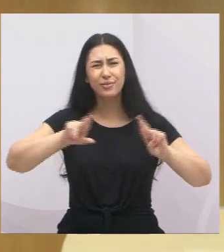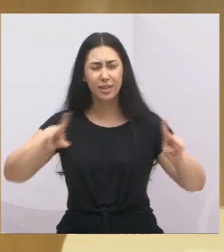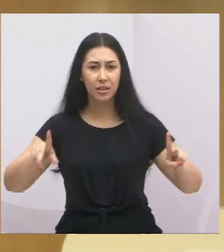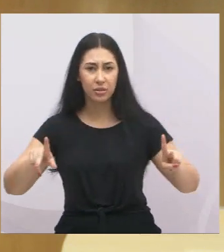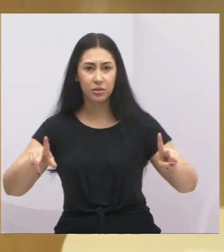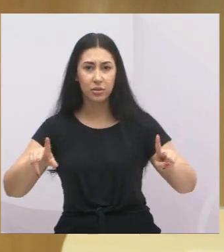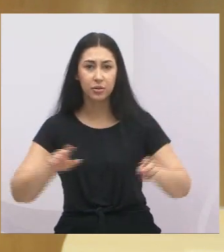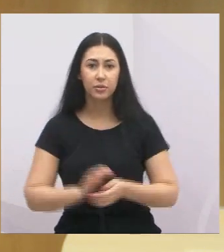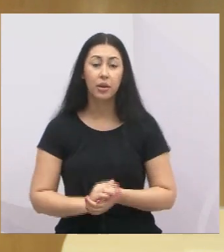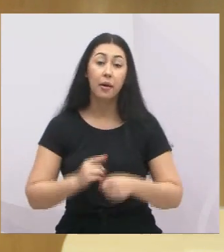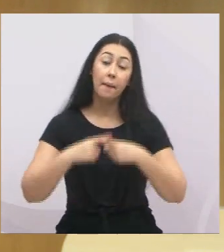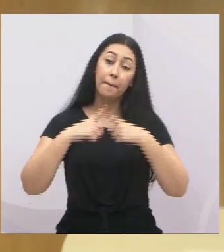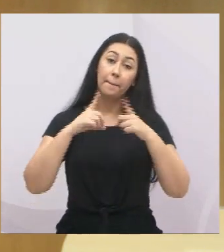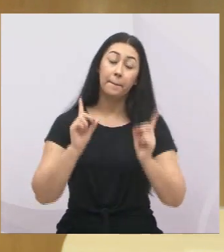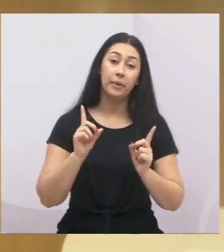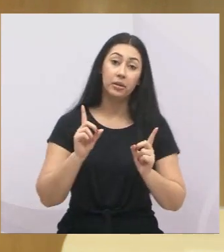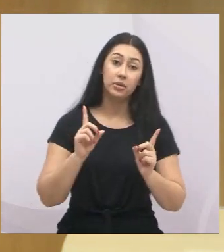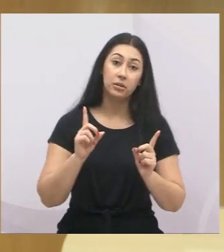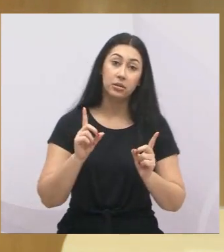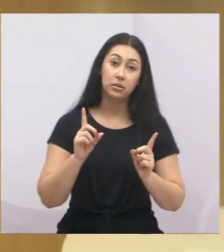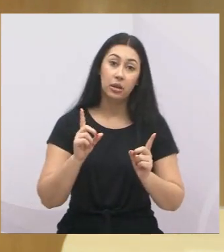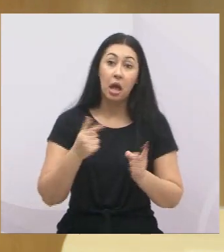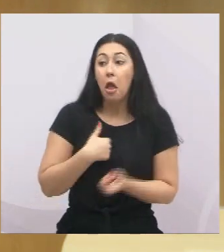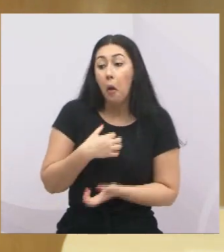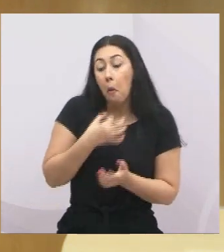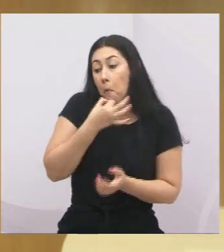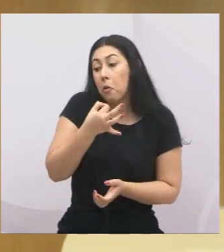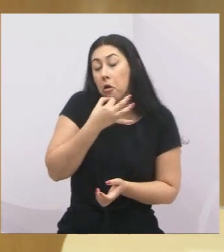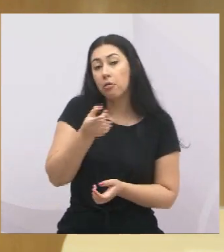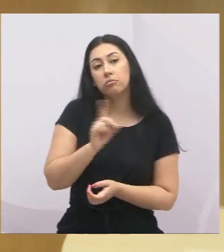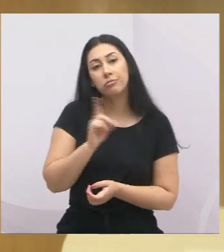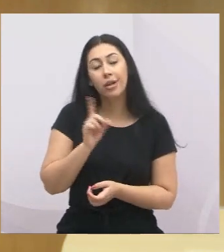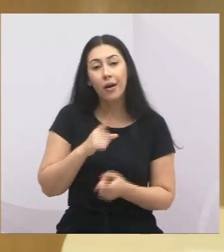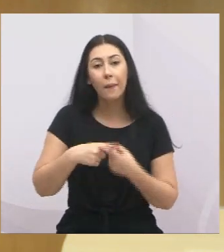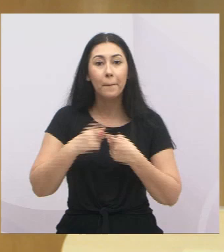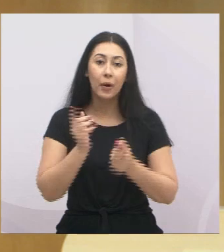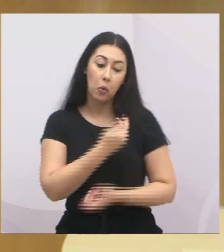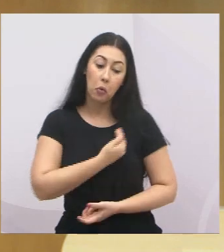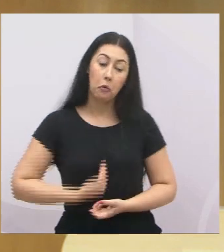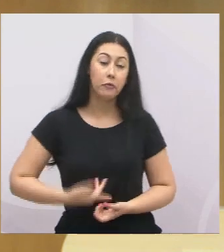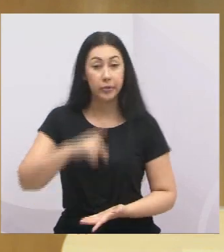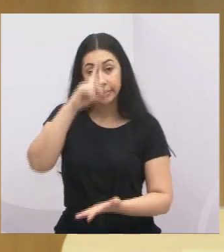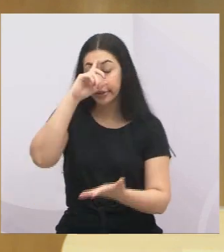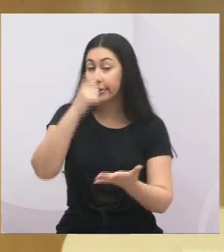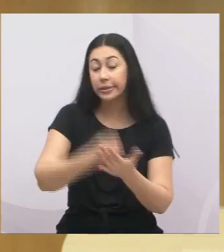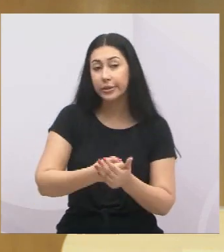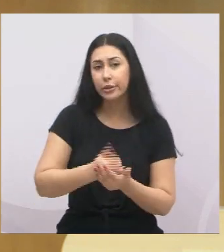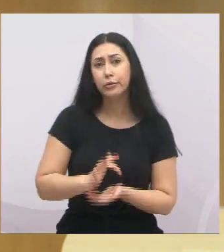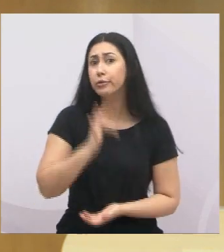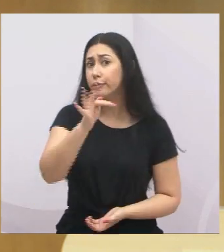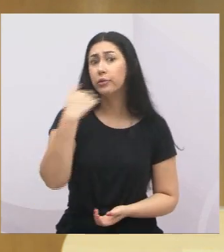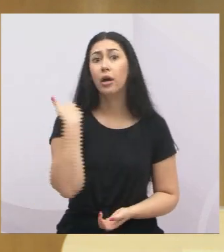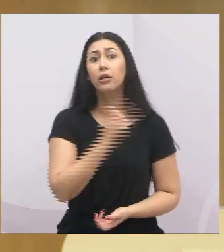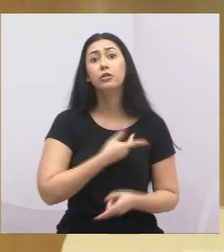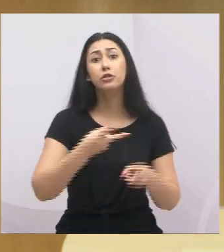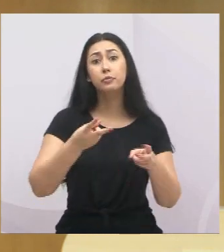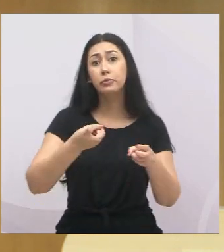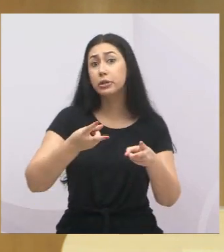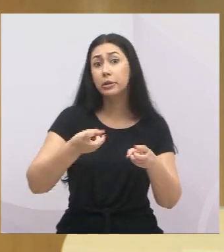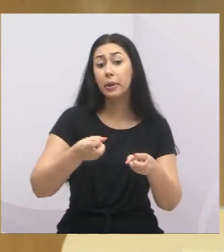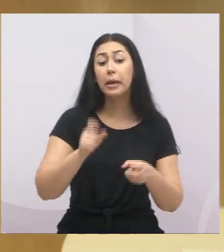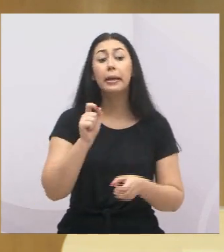asfalto, mas aí a questão não é do vereador, a questão é do governo, e lá na frente a gente vai ver quem está certo ou quem está errado, tá